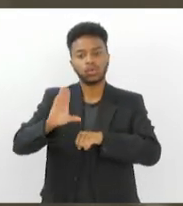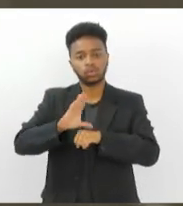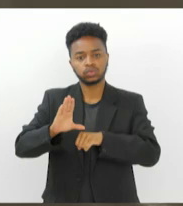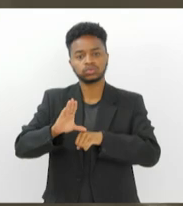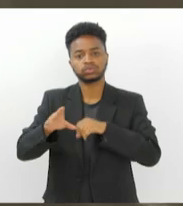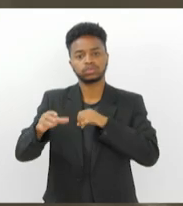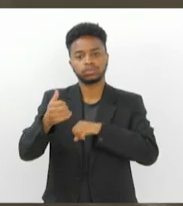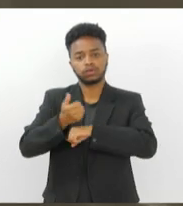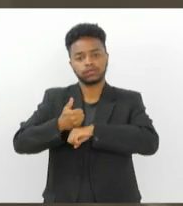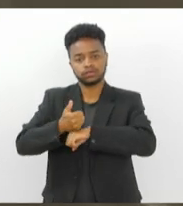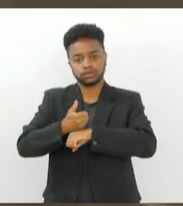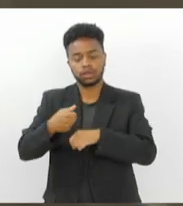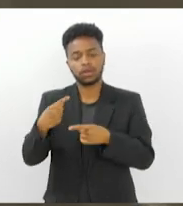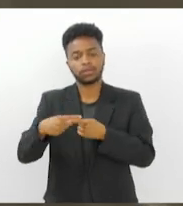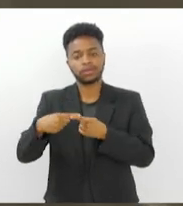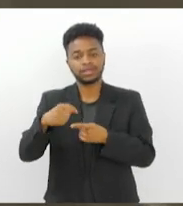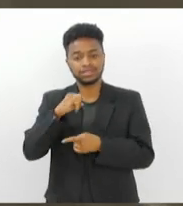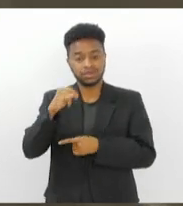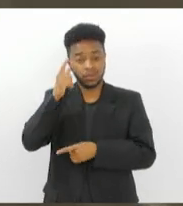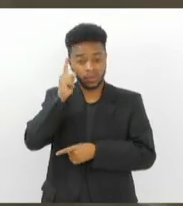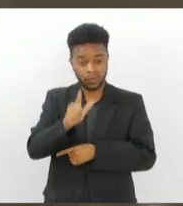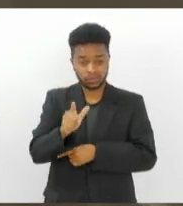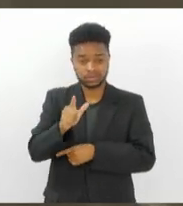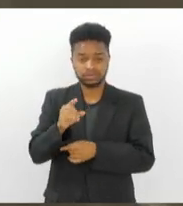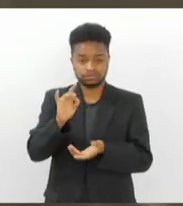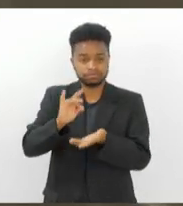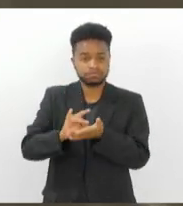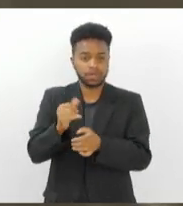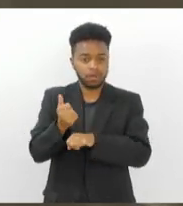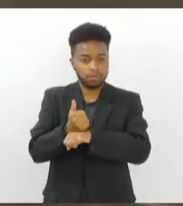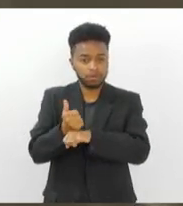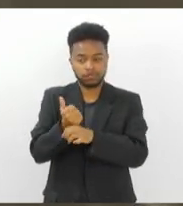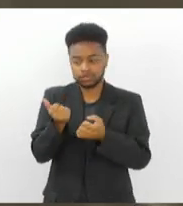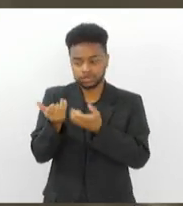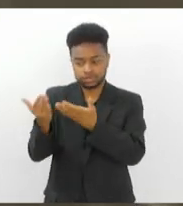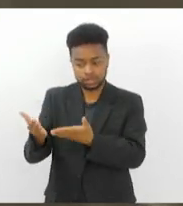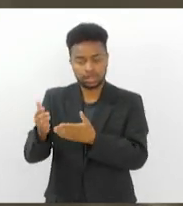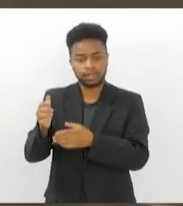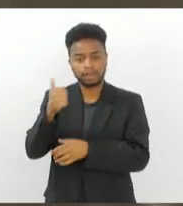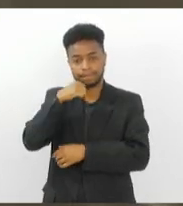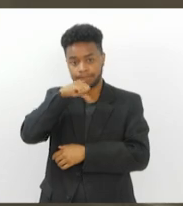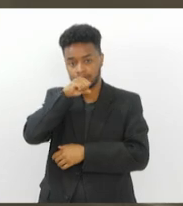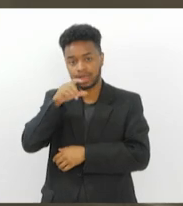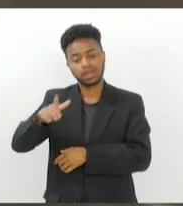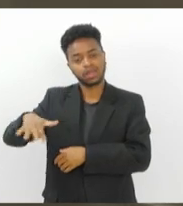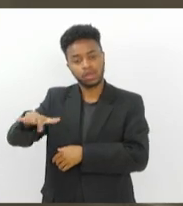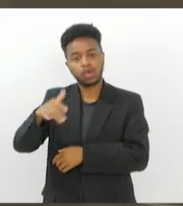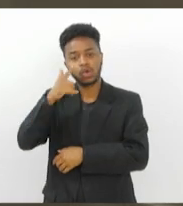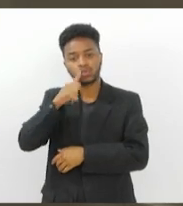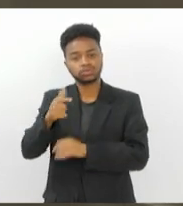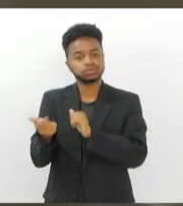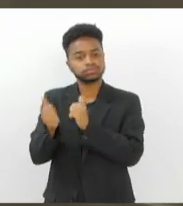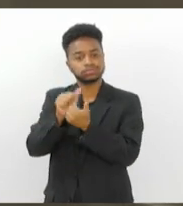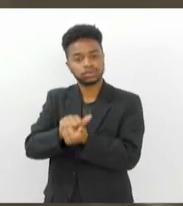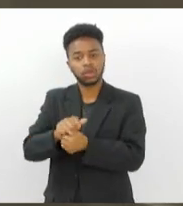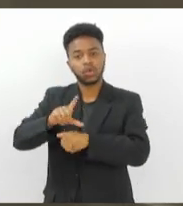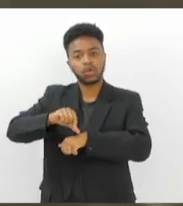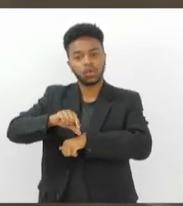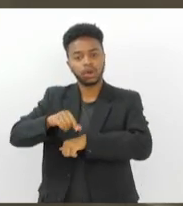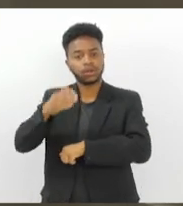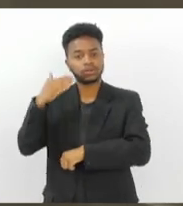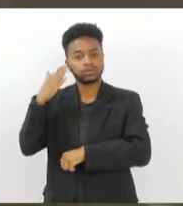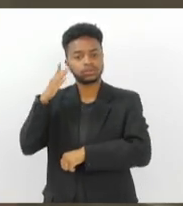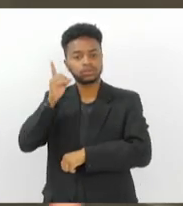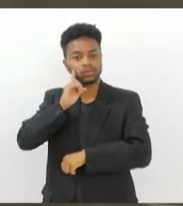profissional a gente conseguindo e profissionalizar essas mães elas conseguem se adequar dentro do seu horário diário